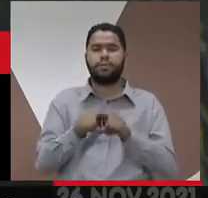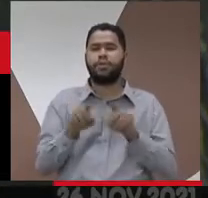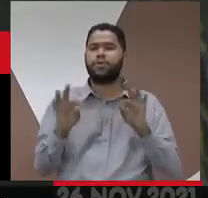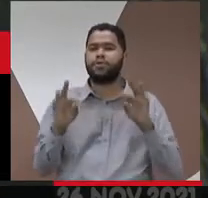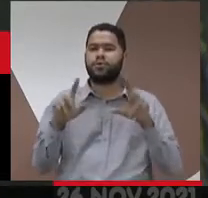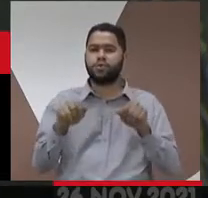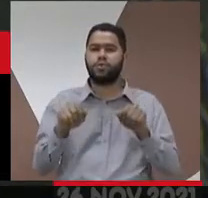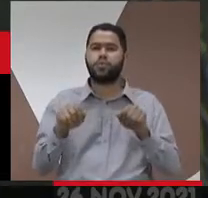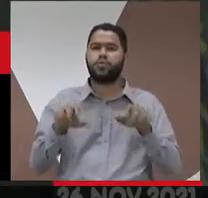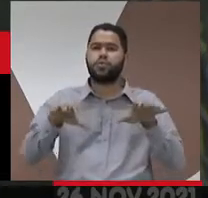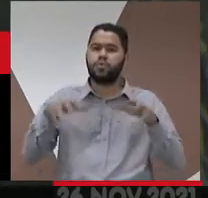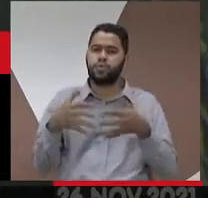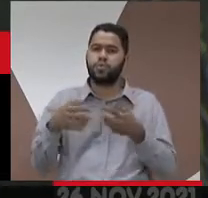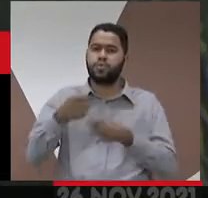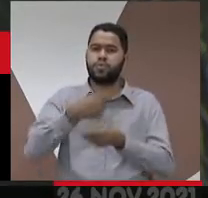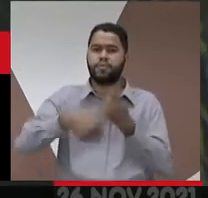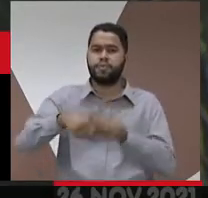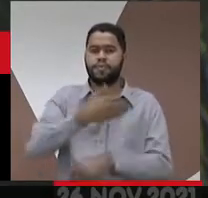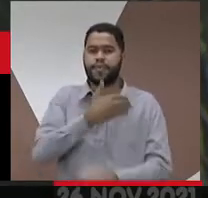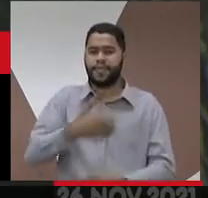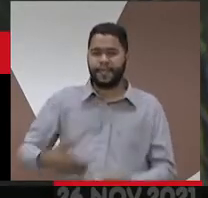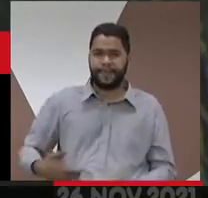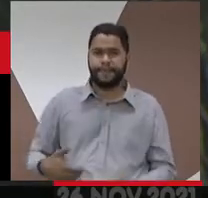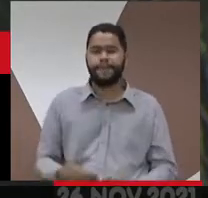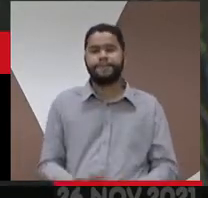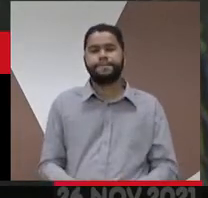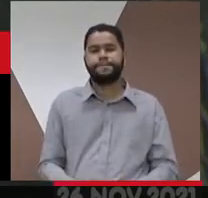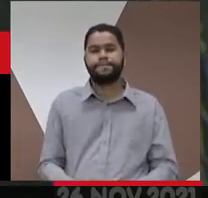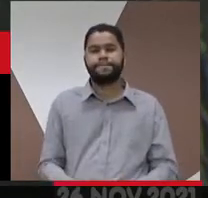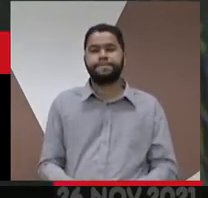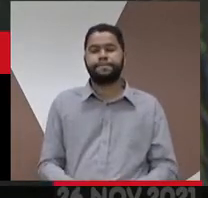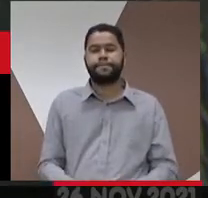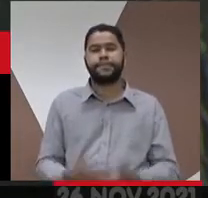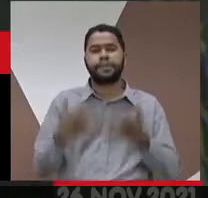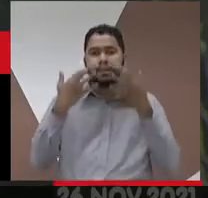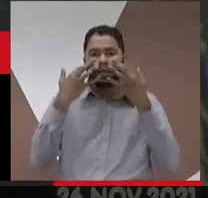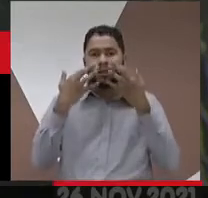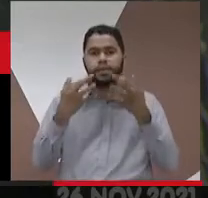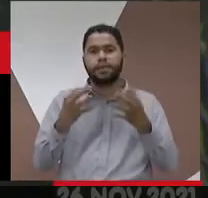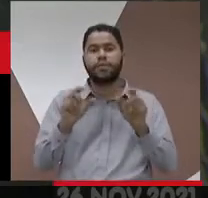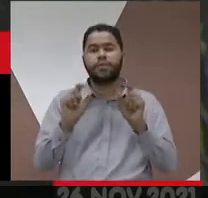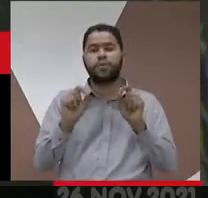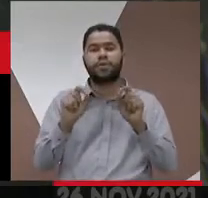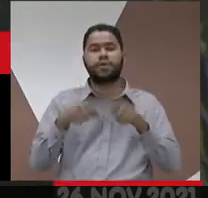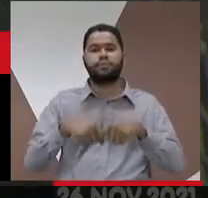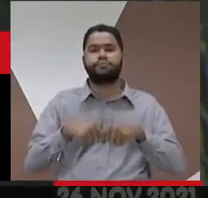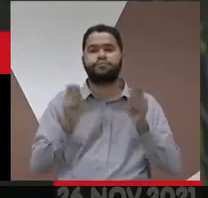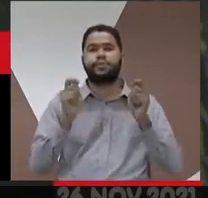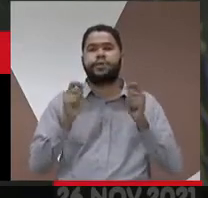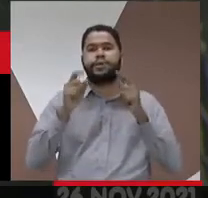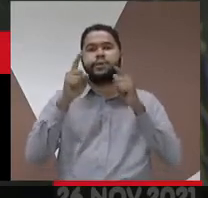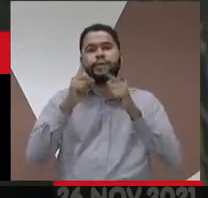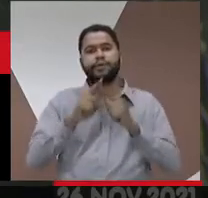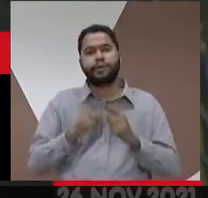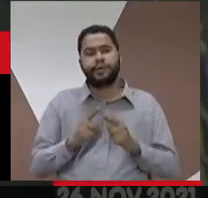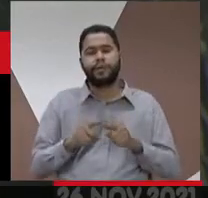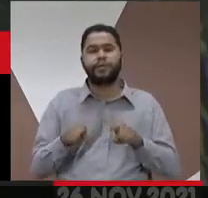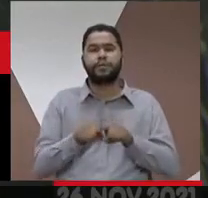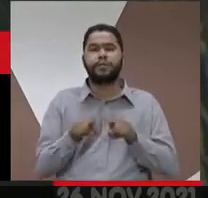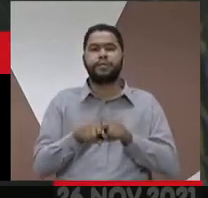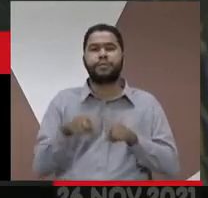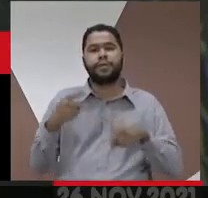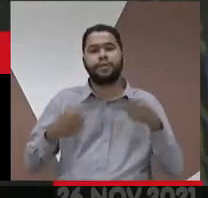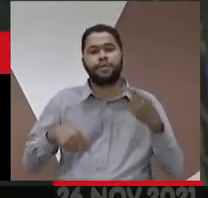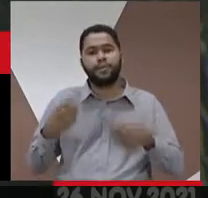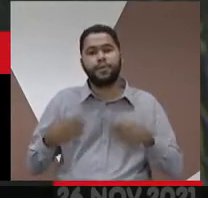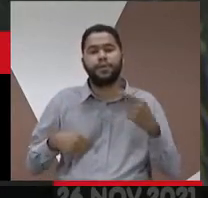isso na Comissão de Administração Pública. O que me chamou muita atenção, a incapacidade técnica e política do governo